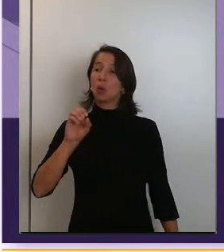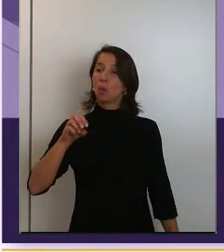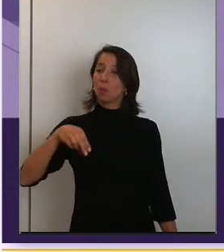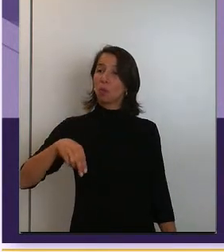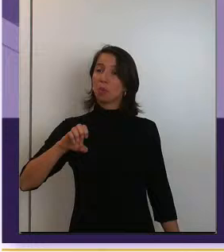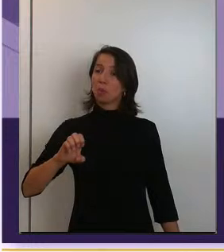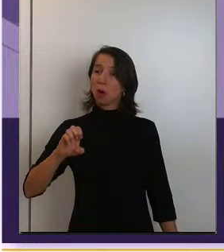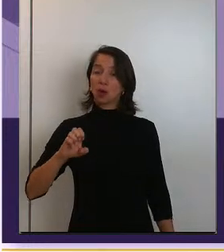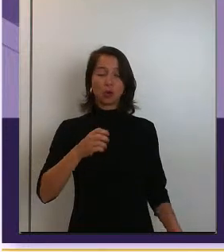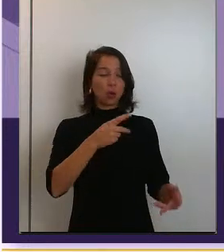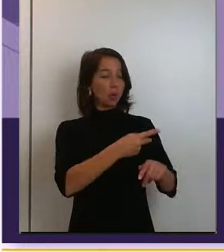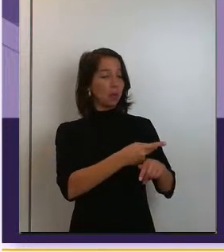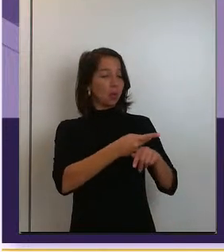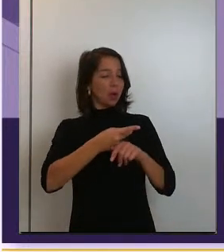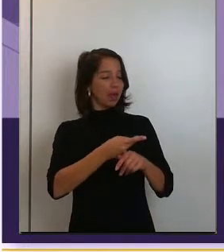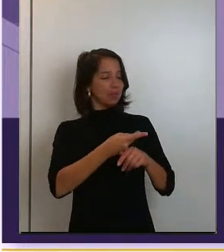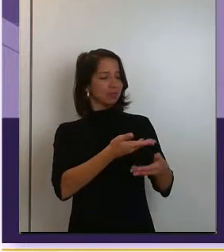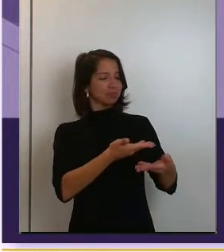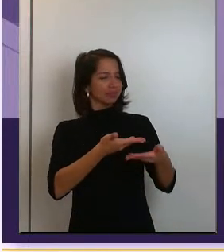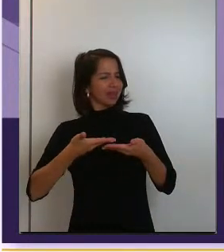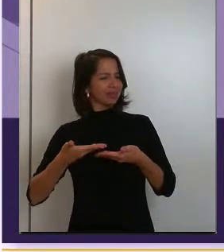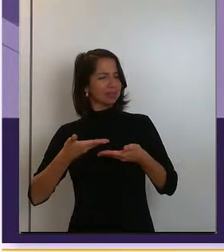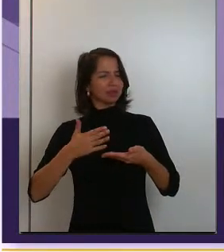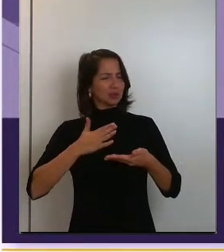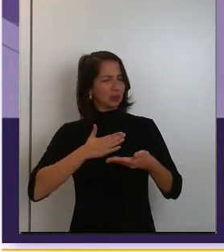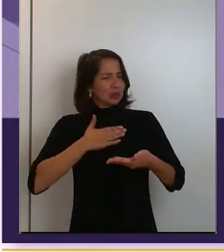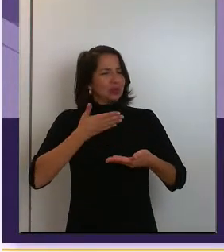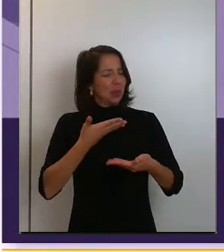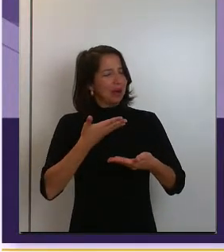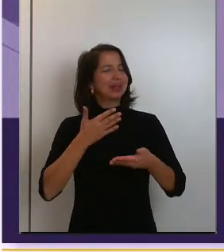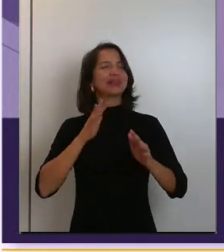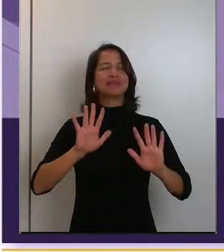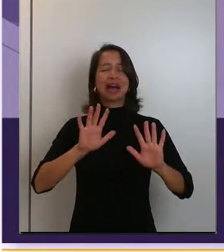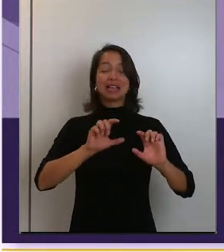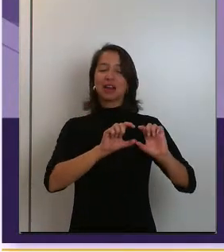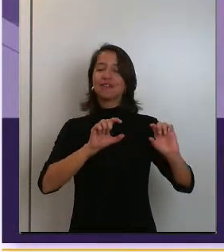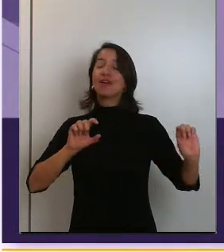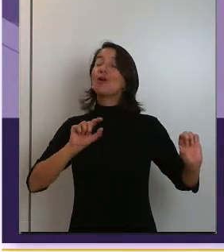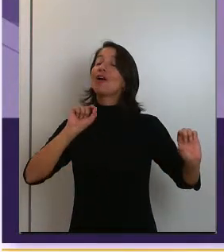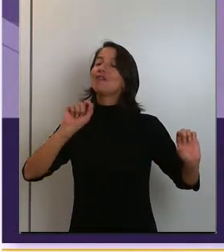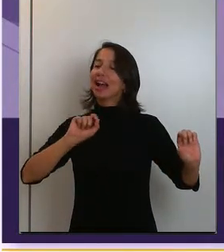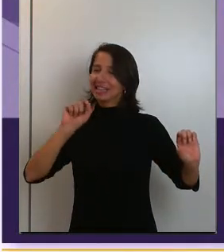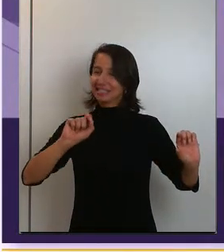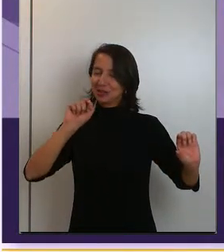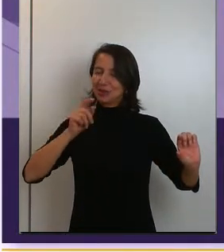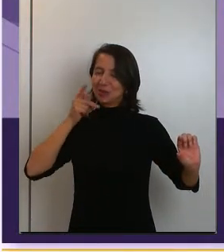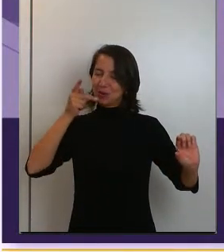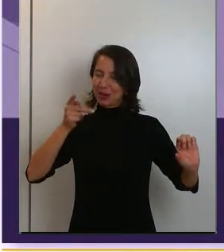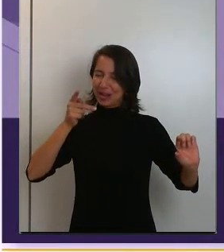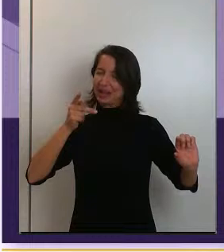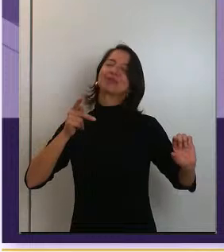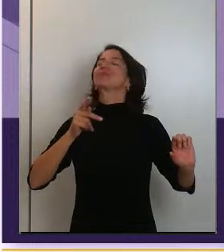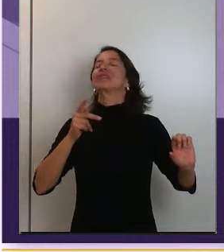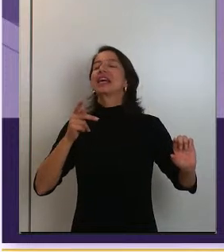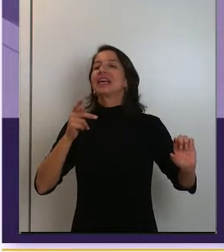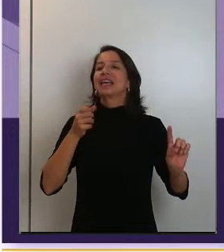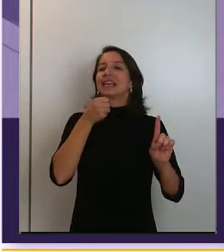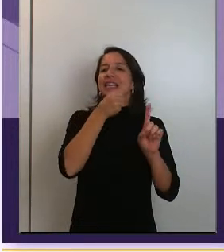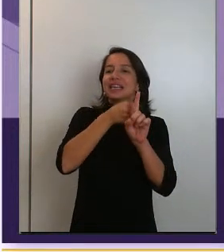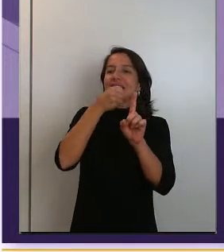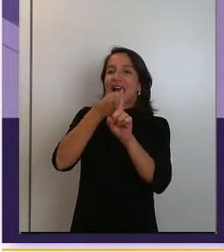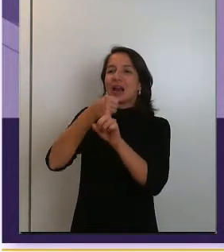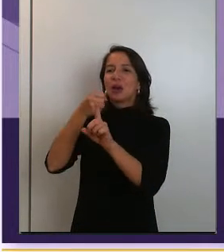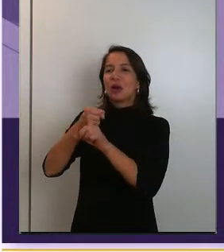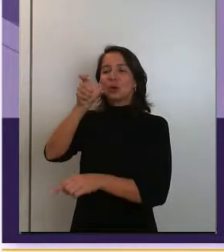mim, identifica muito essa luta, e não só a luta pela igualdade entre homens e mulheres, mas qualquer tipo de luta que